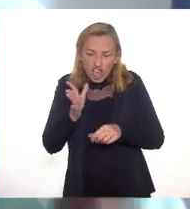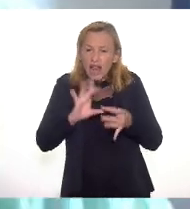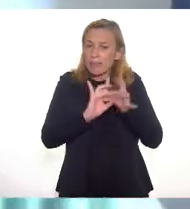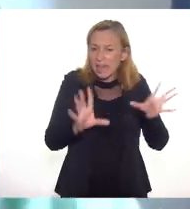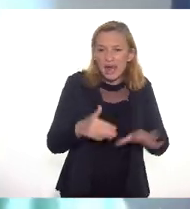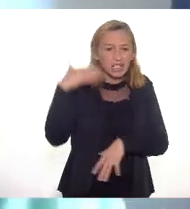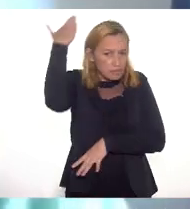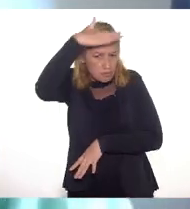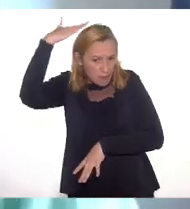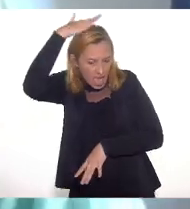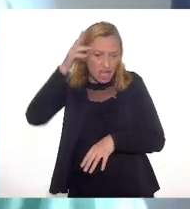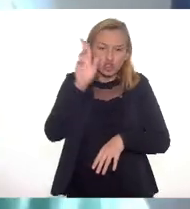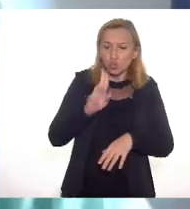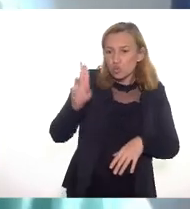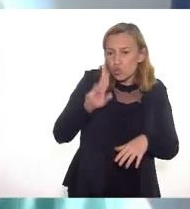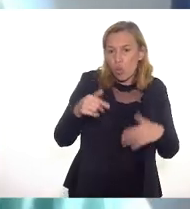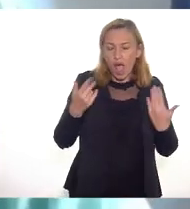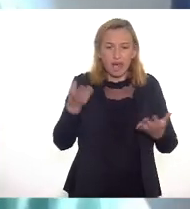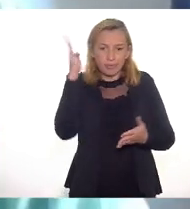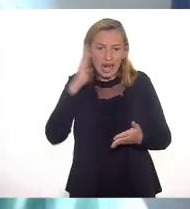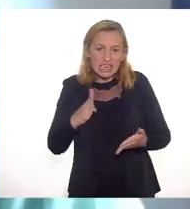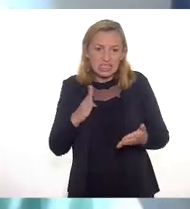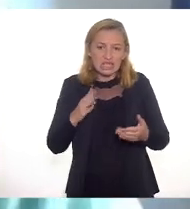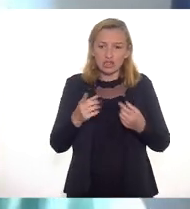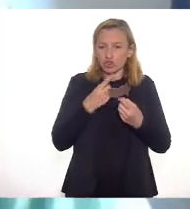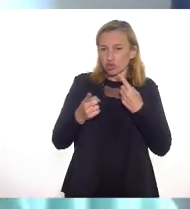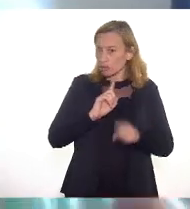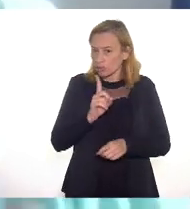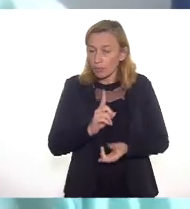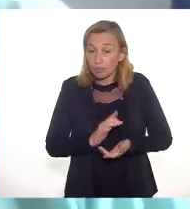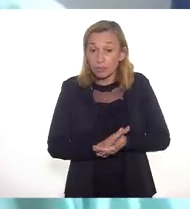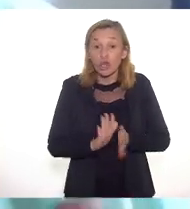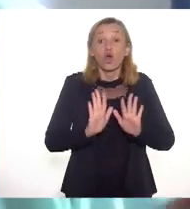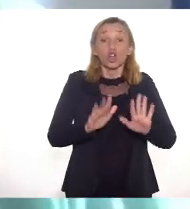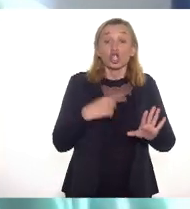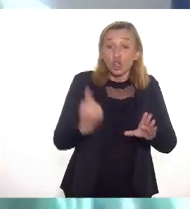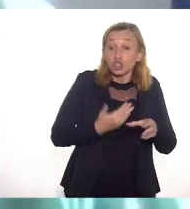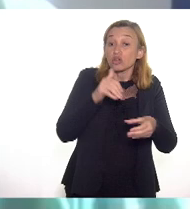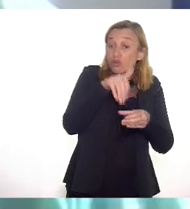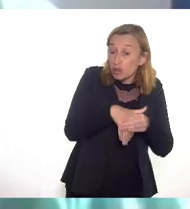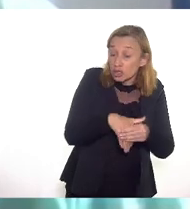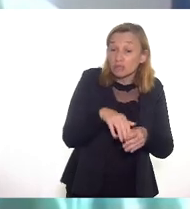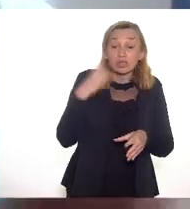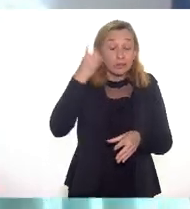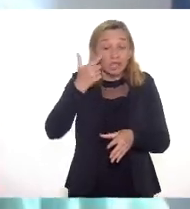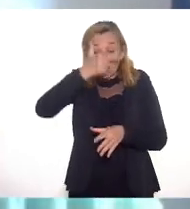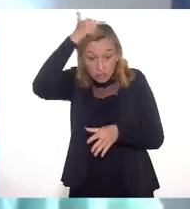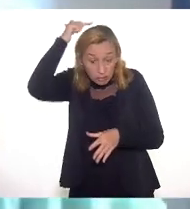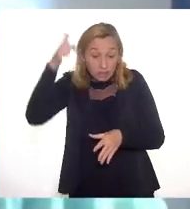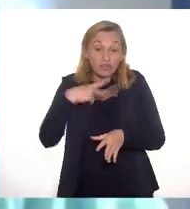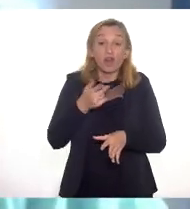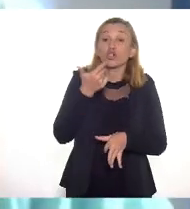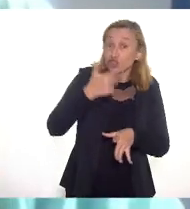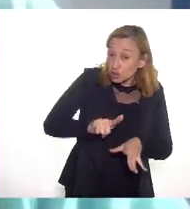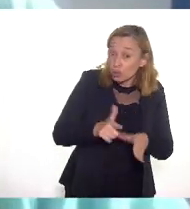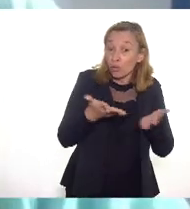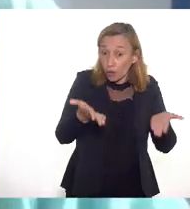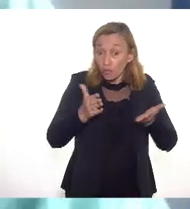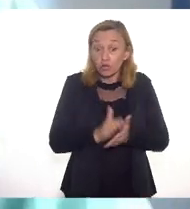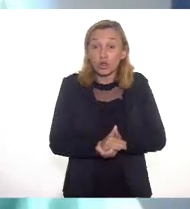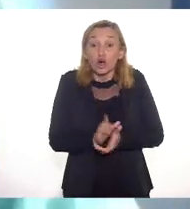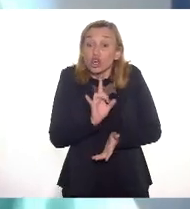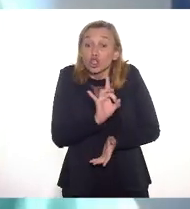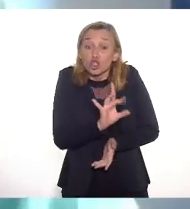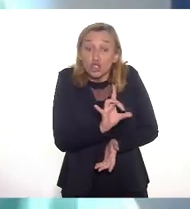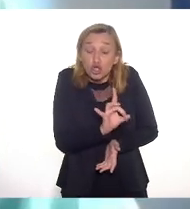México, Uruguai. No Brasil, isso não está em discussão. O que a gente está votando, o Luiz Paulo falou isso da outra vez, claramente, é se